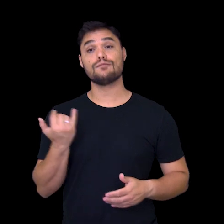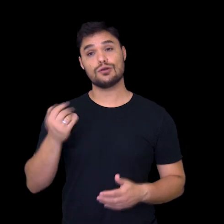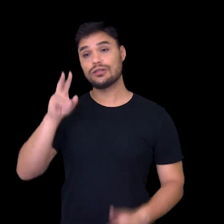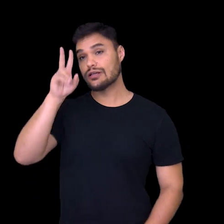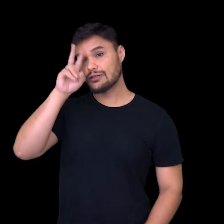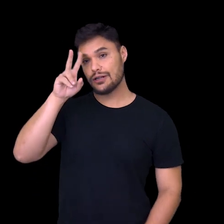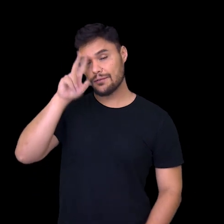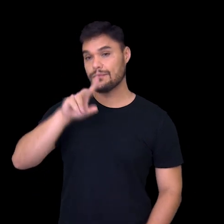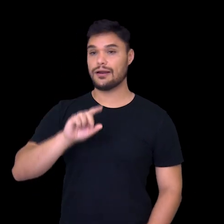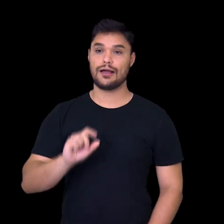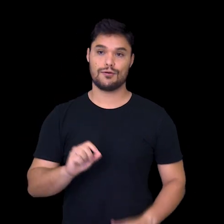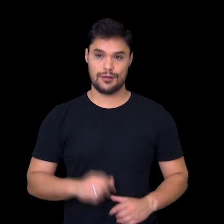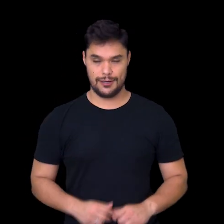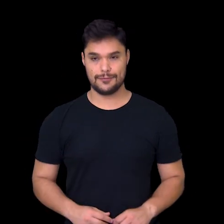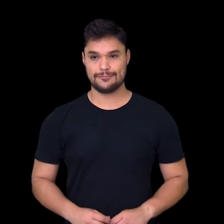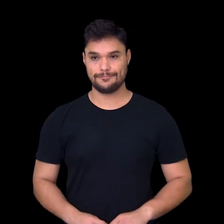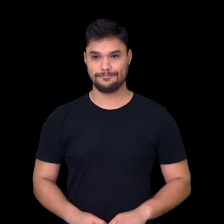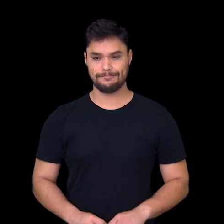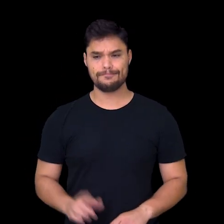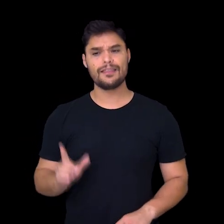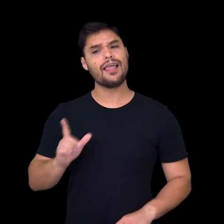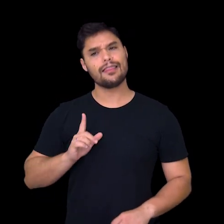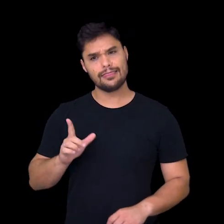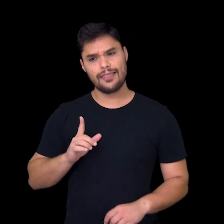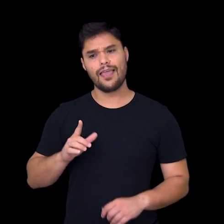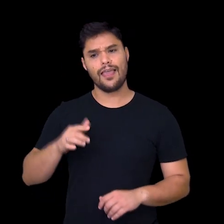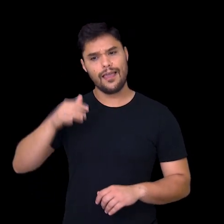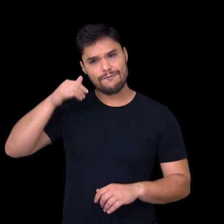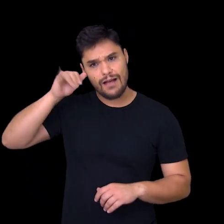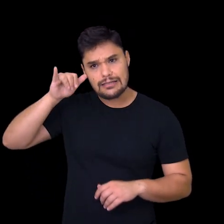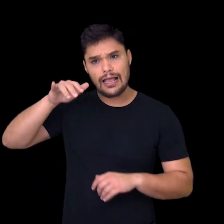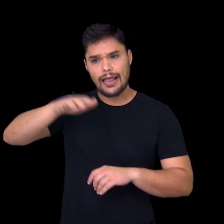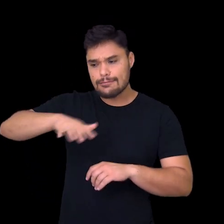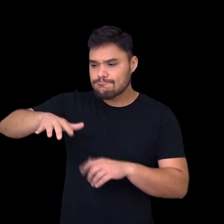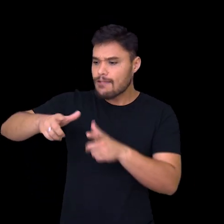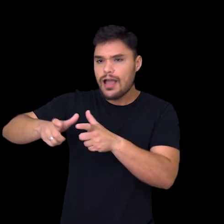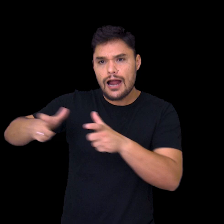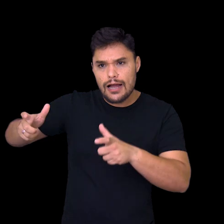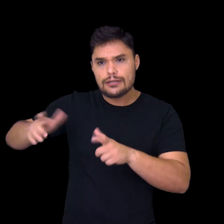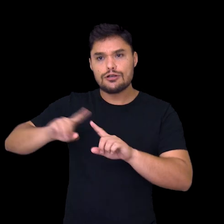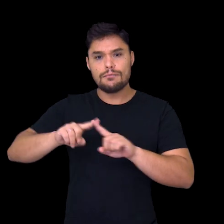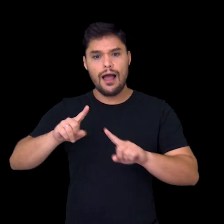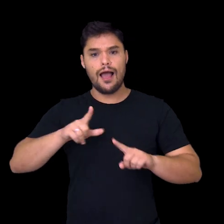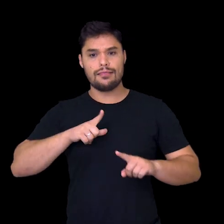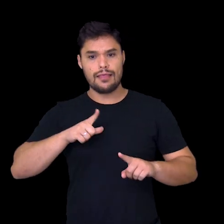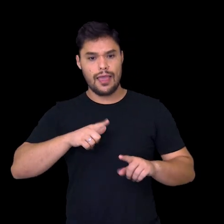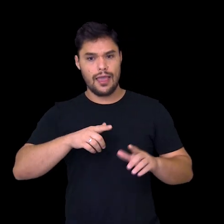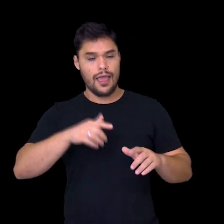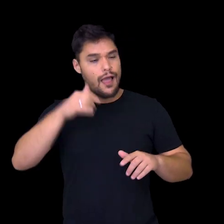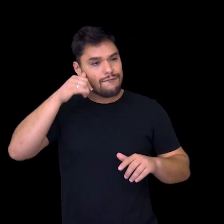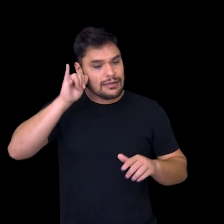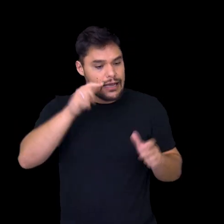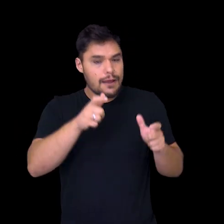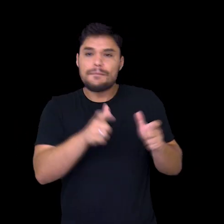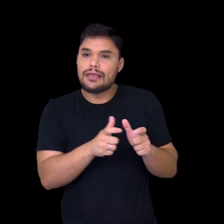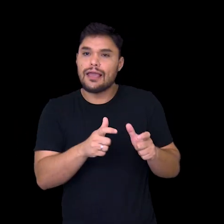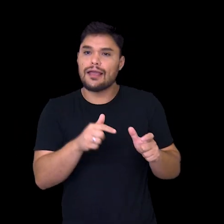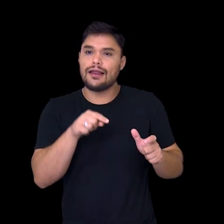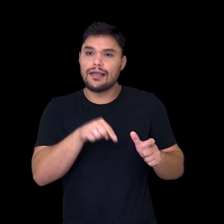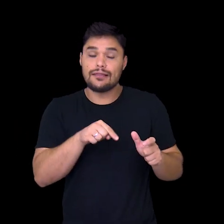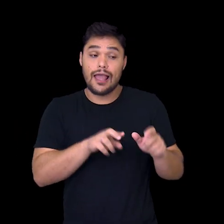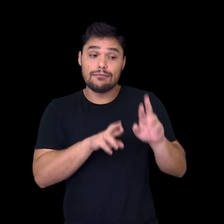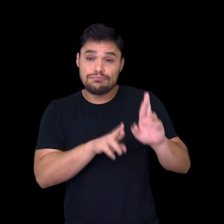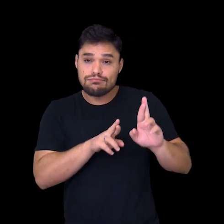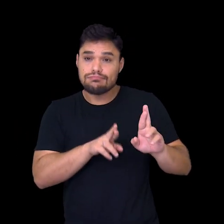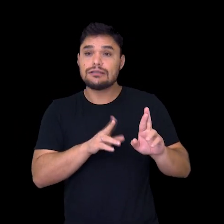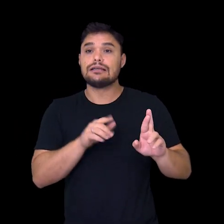falando, é importante também lembrar disso, a gente tem grandes fazendas constituídas, mas a gente tem também pequenos proprietários que